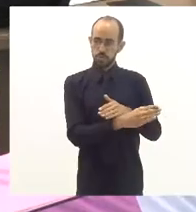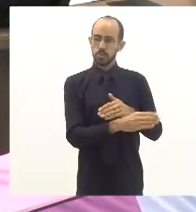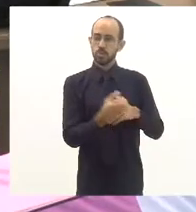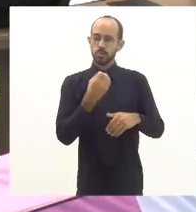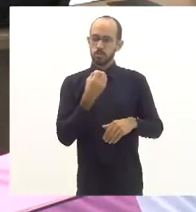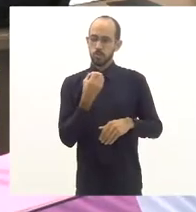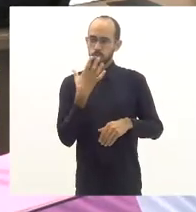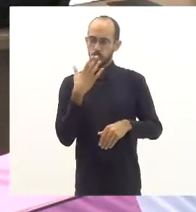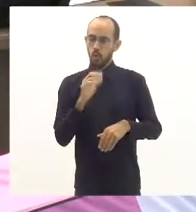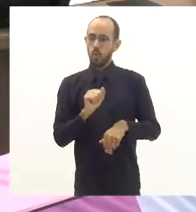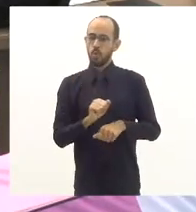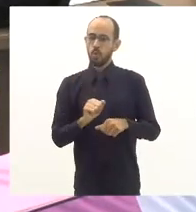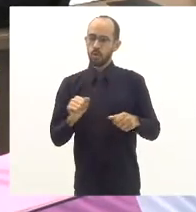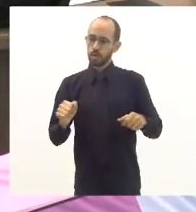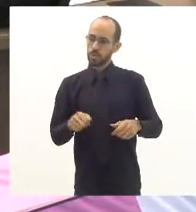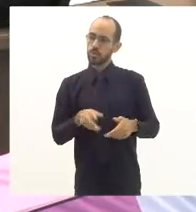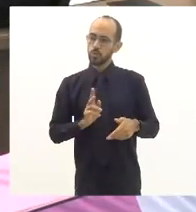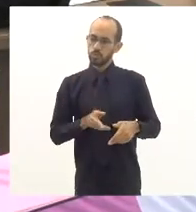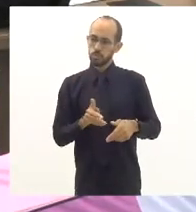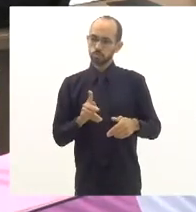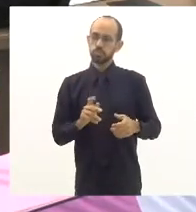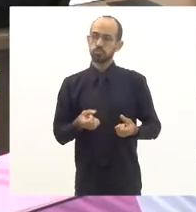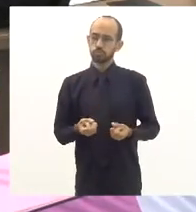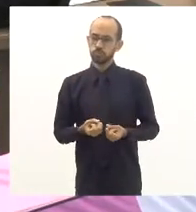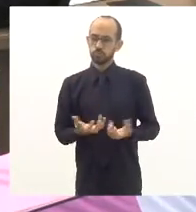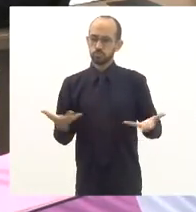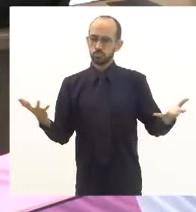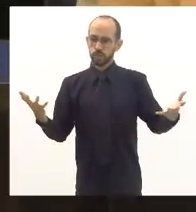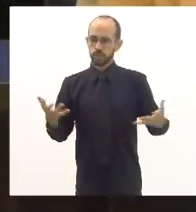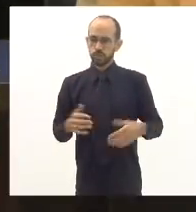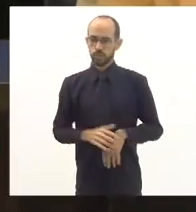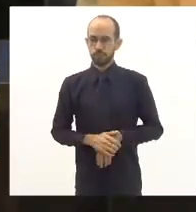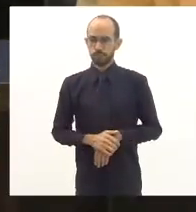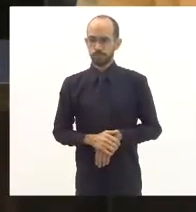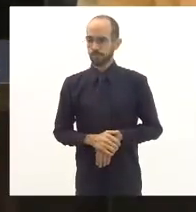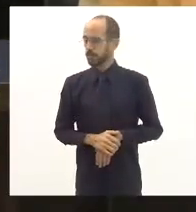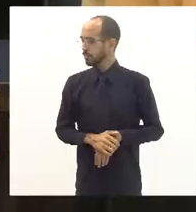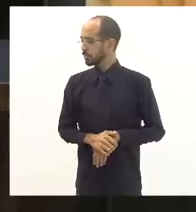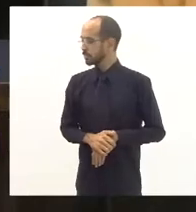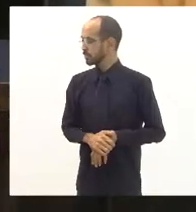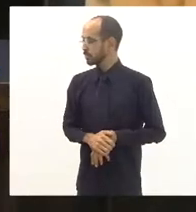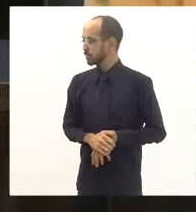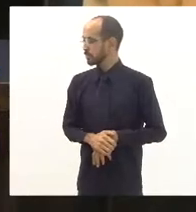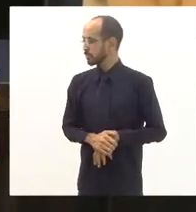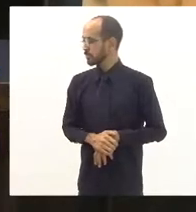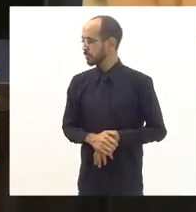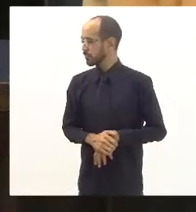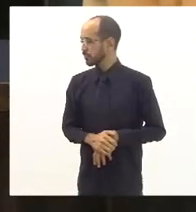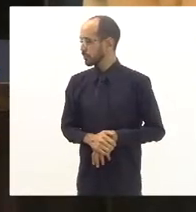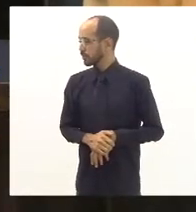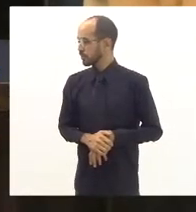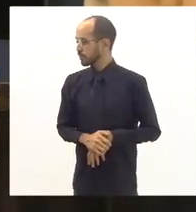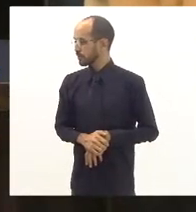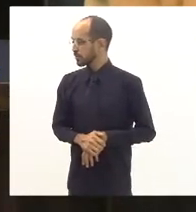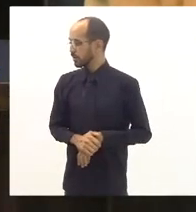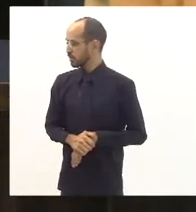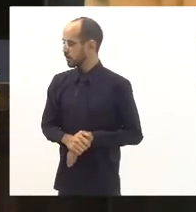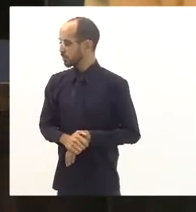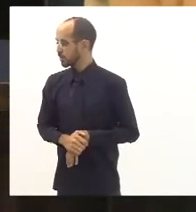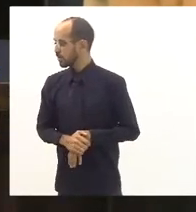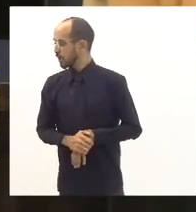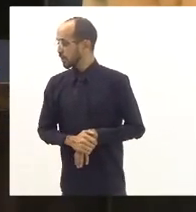flores. Parabéns vocês, parabéns mesmo. Queria também, só para complementar o Cláudio aqui,